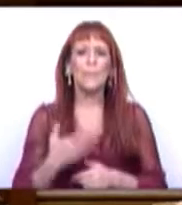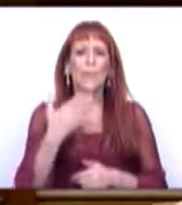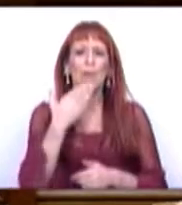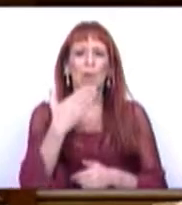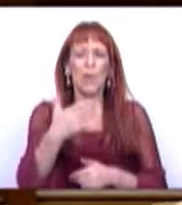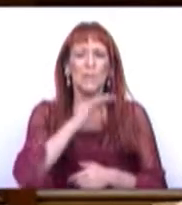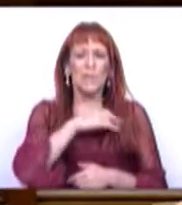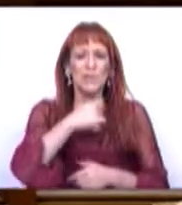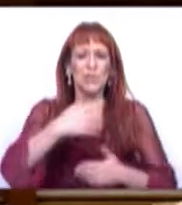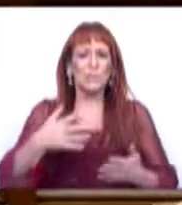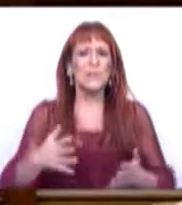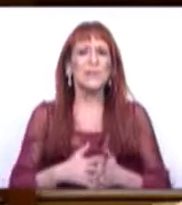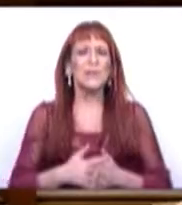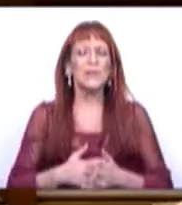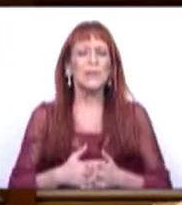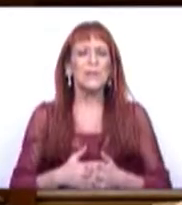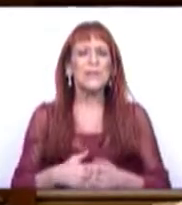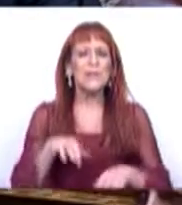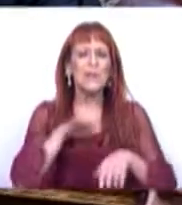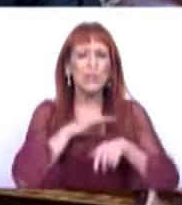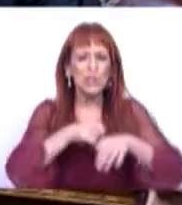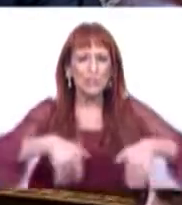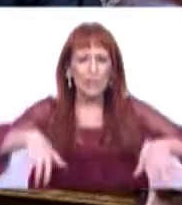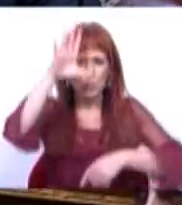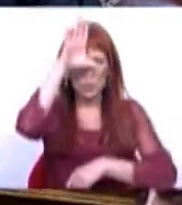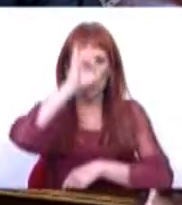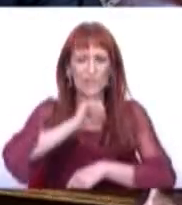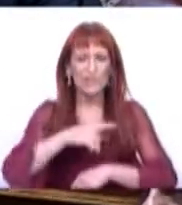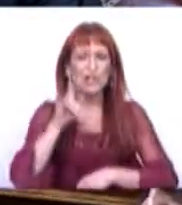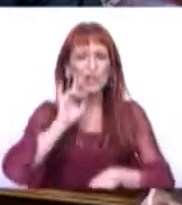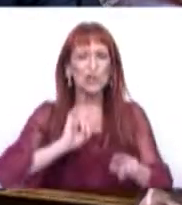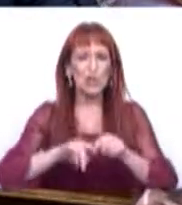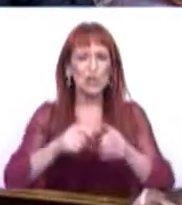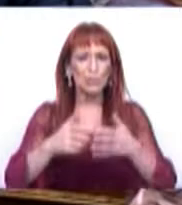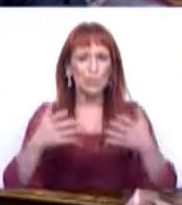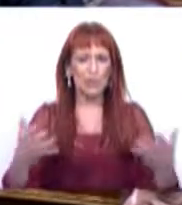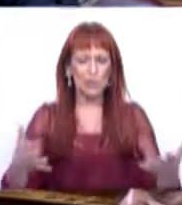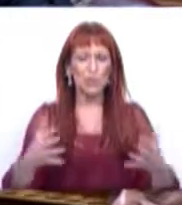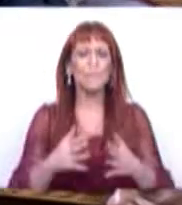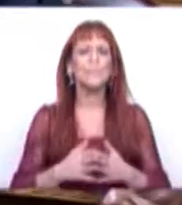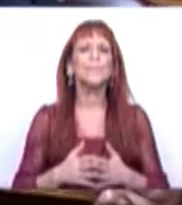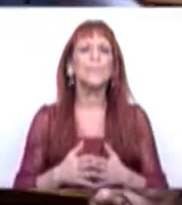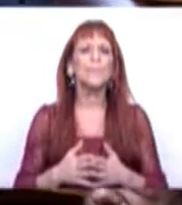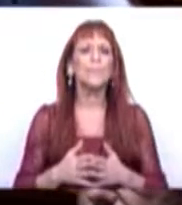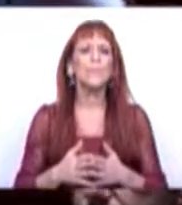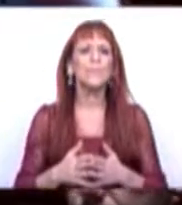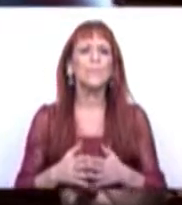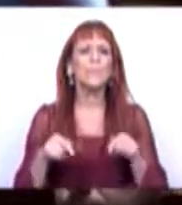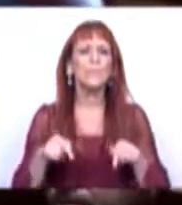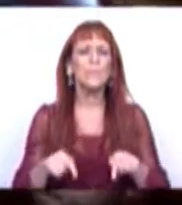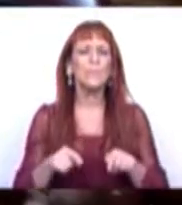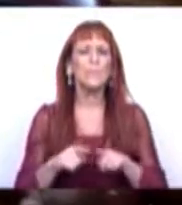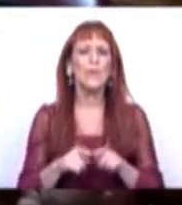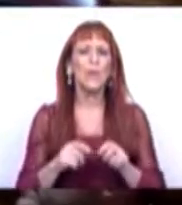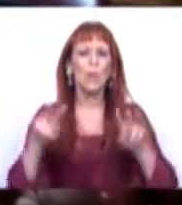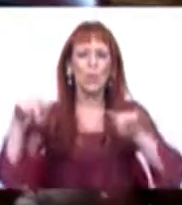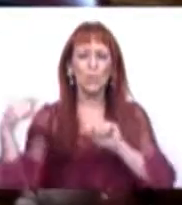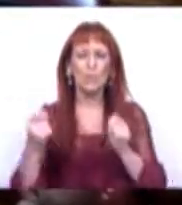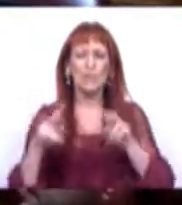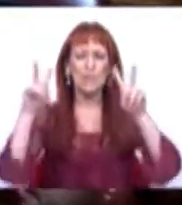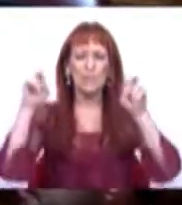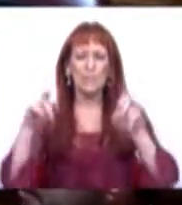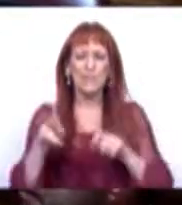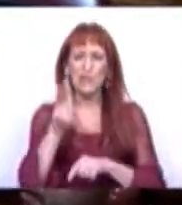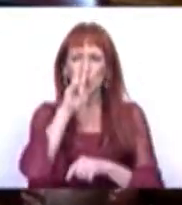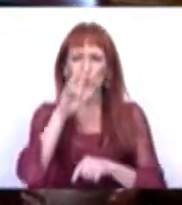Muito obrigado, Sr. Presidente, senhores membros do Governo, senhoras e senhores deputados. O debate sobre a matéria dos